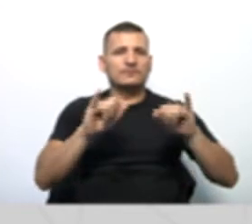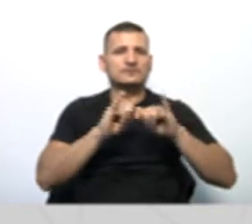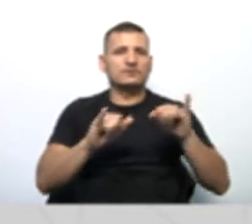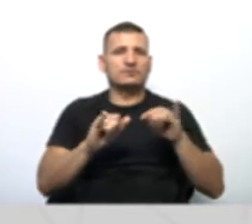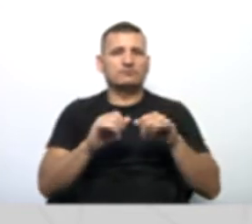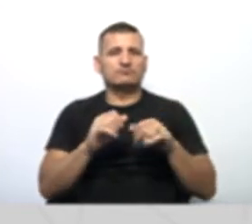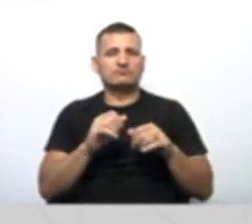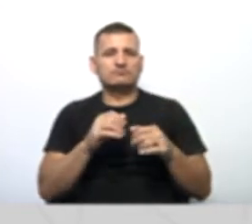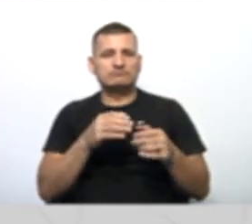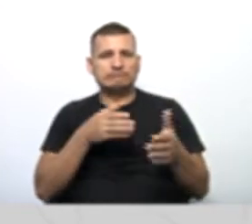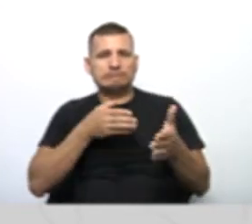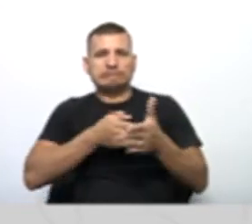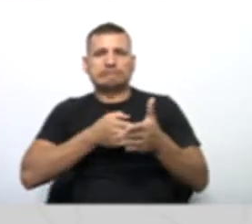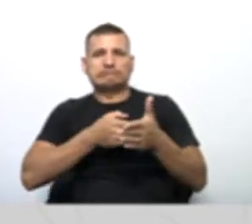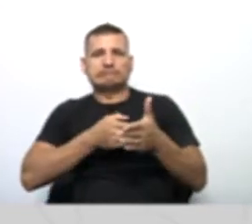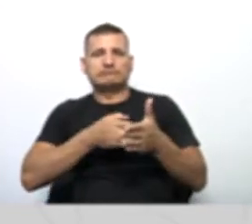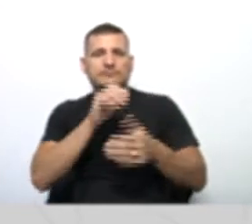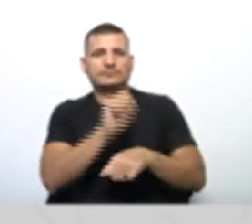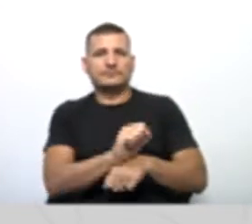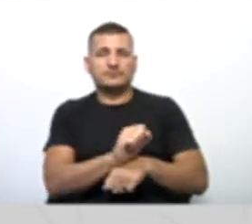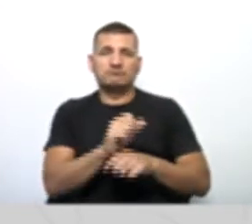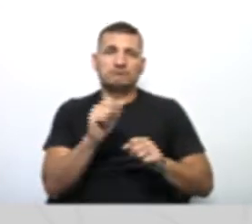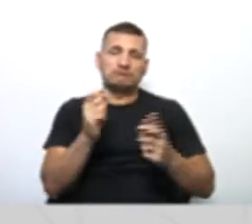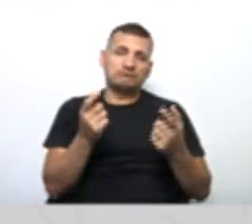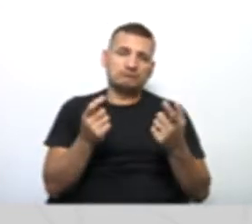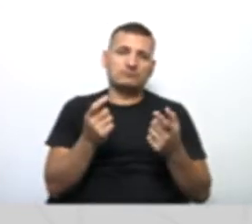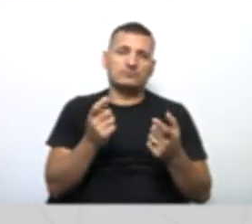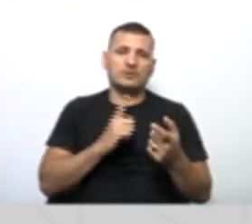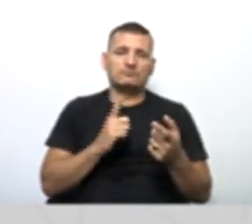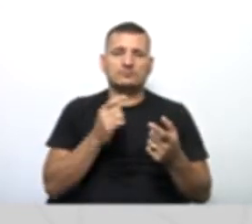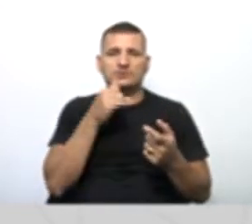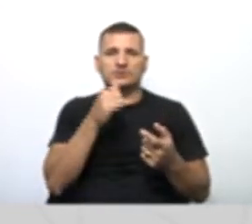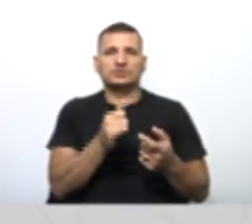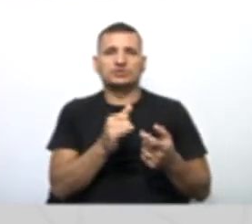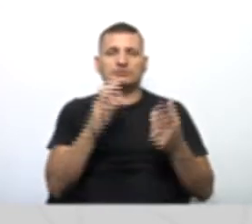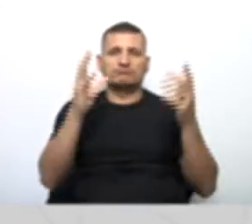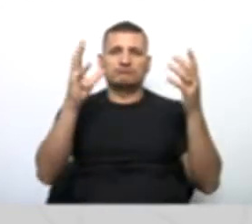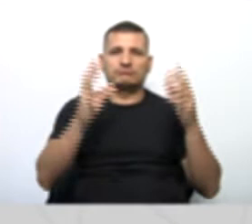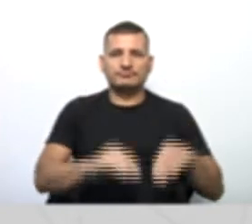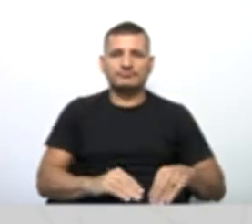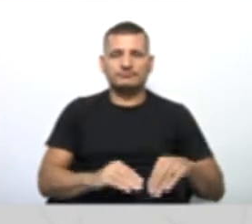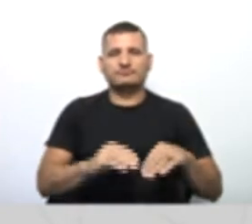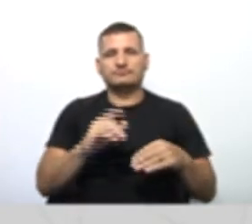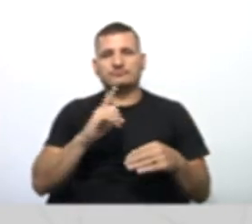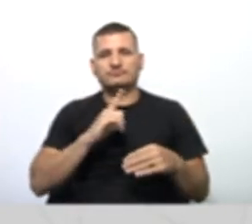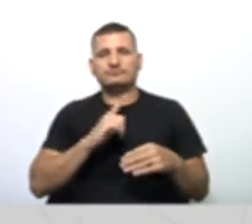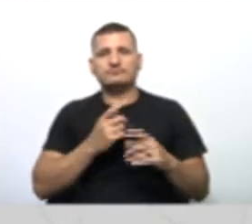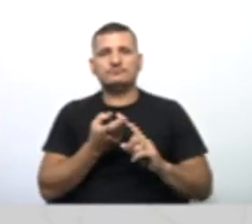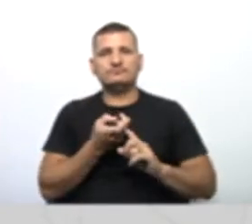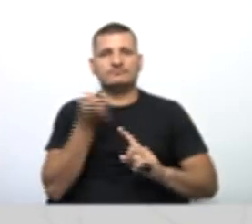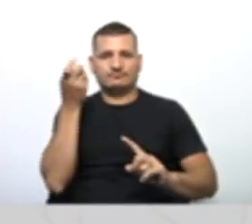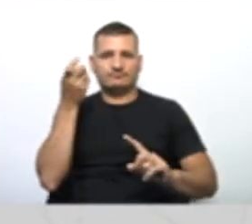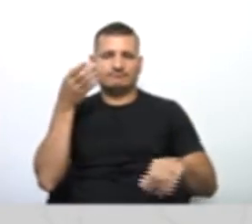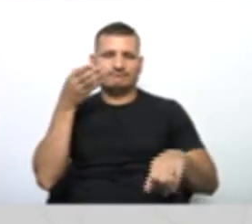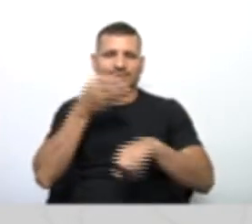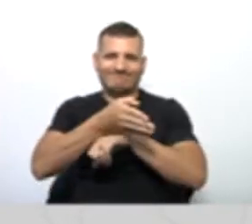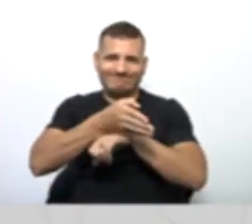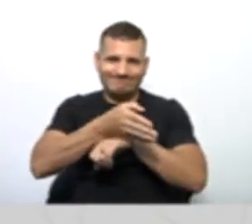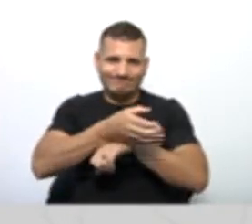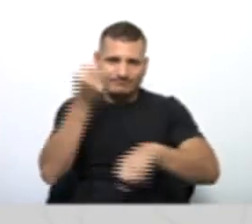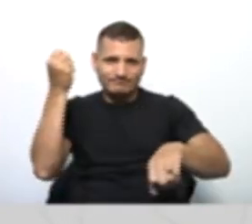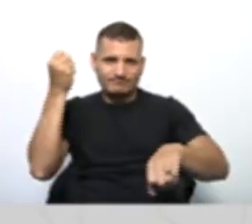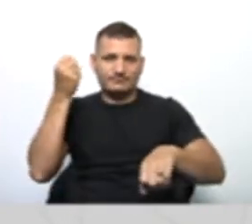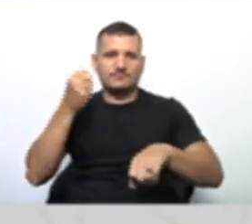né? Existe queda de energia, existe ataque de hackers, etc.